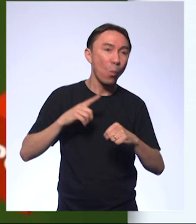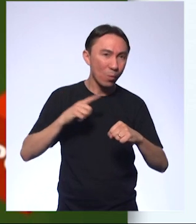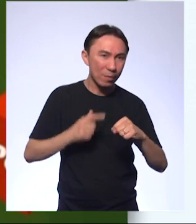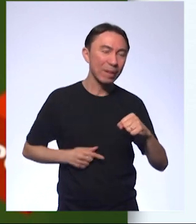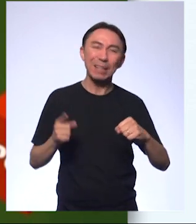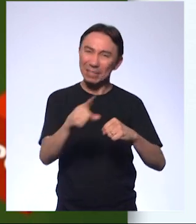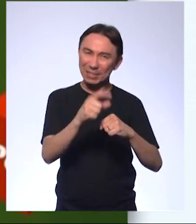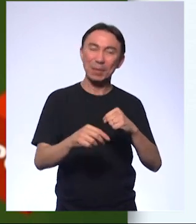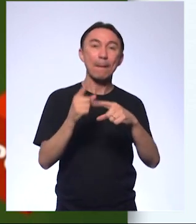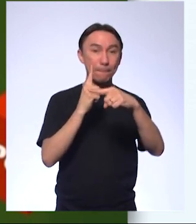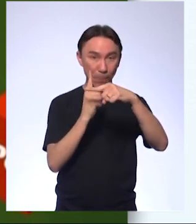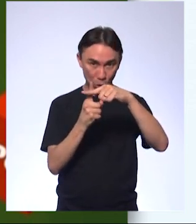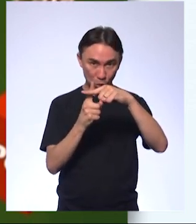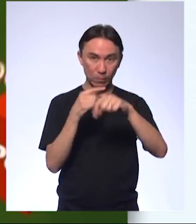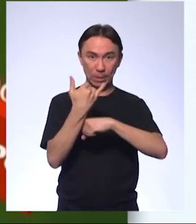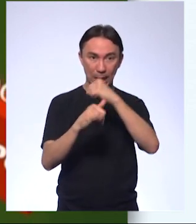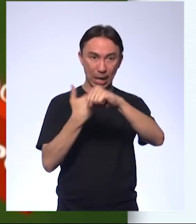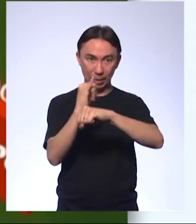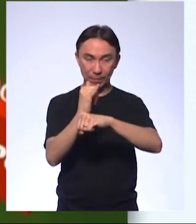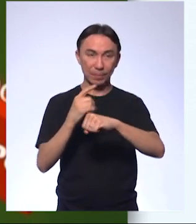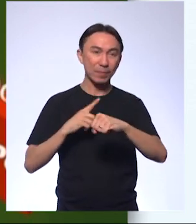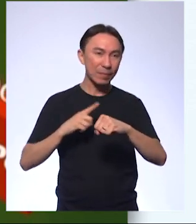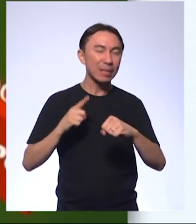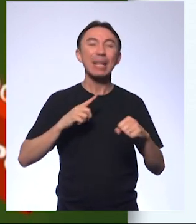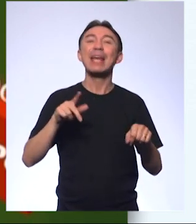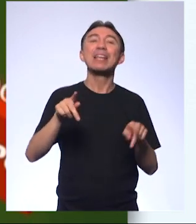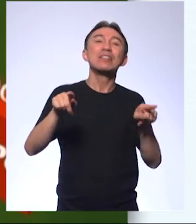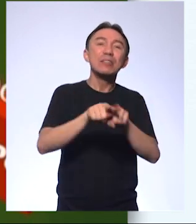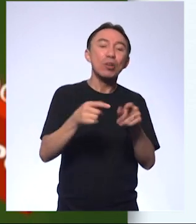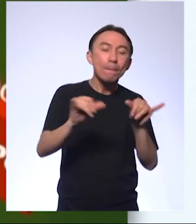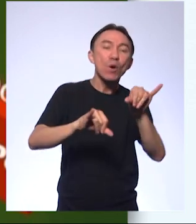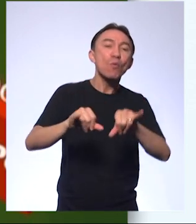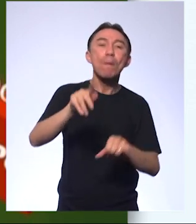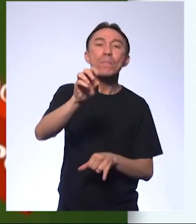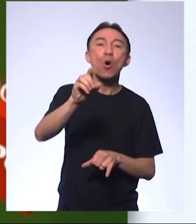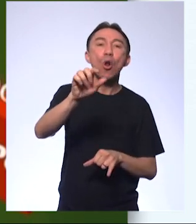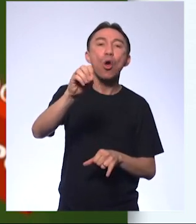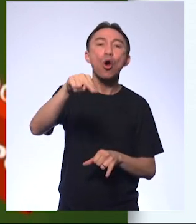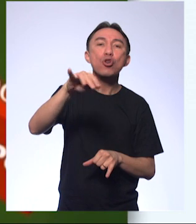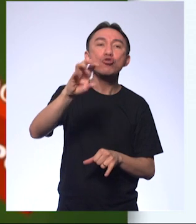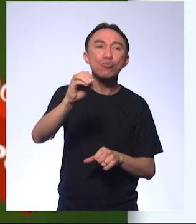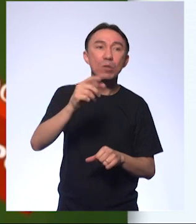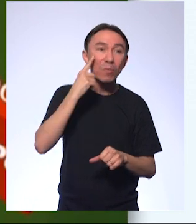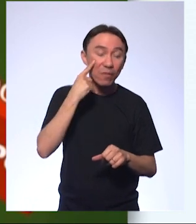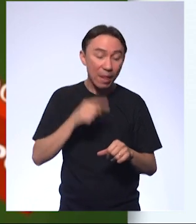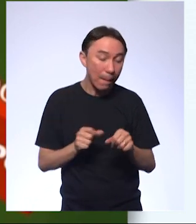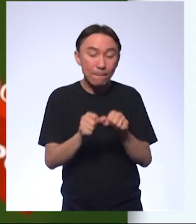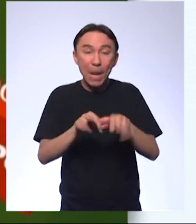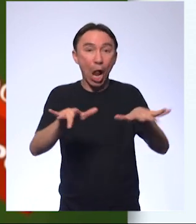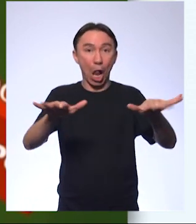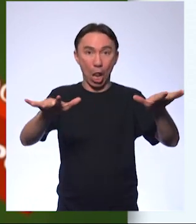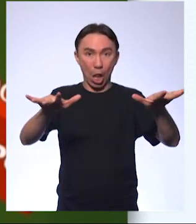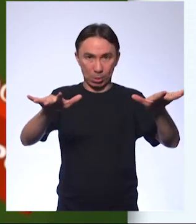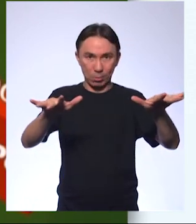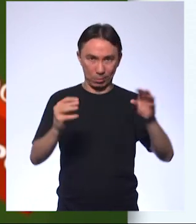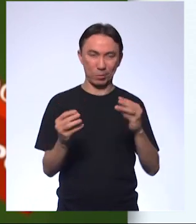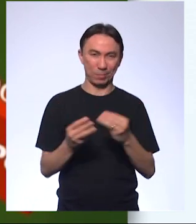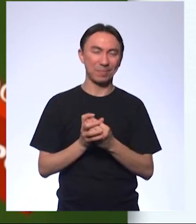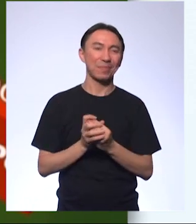melhores alunos, Hans Geiger e Ernest Marsden. O desafio consistia no seguinte: Geiger e Marsden deveriam bombardear